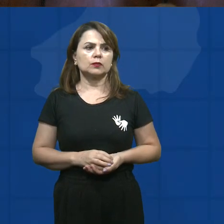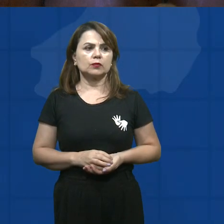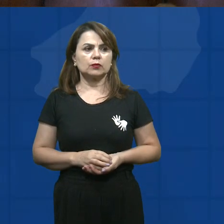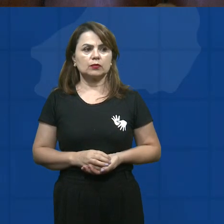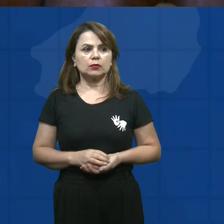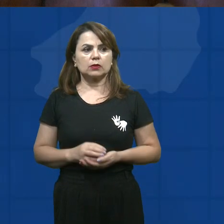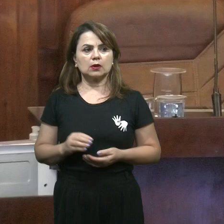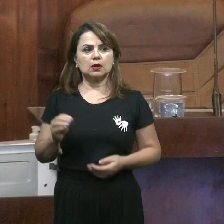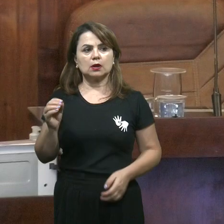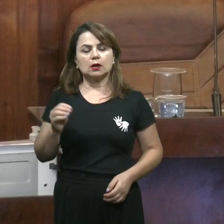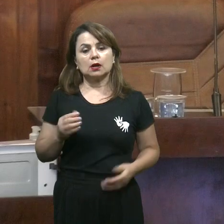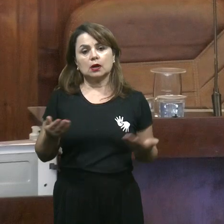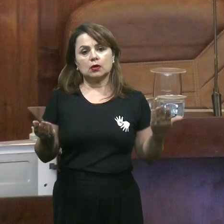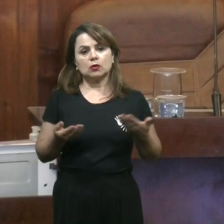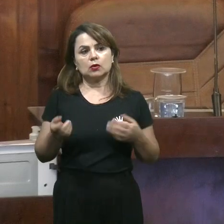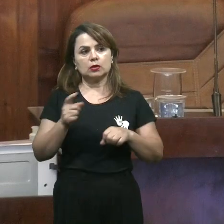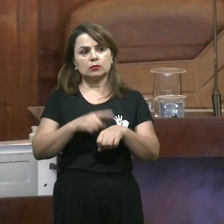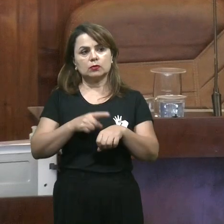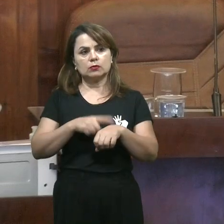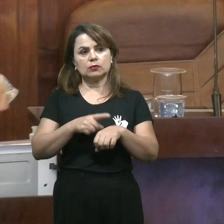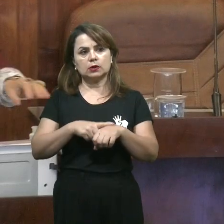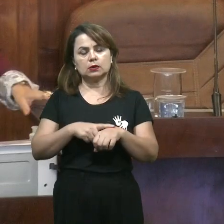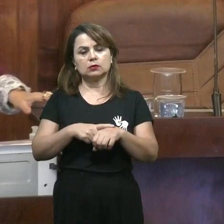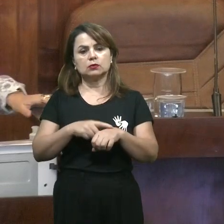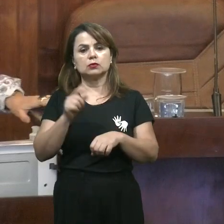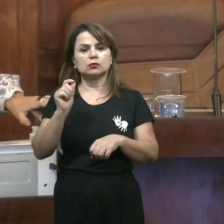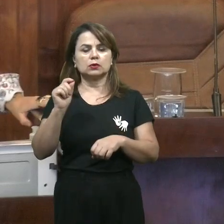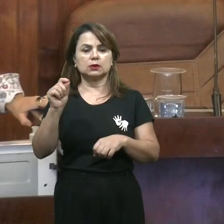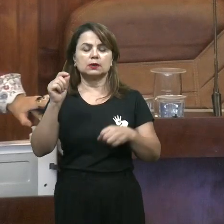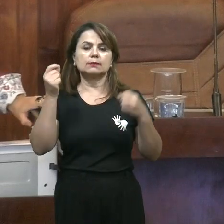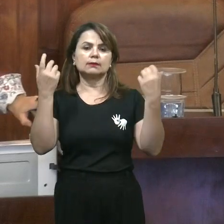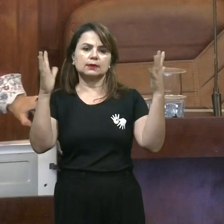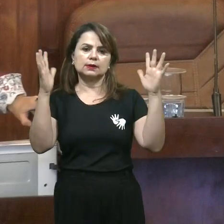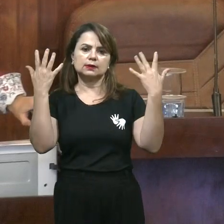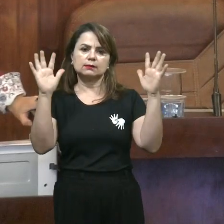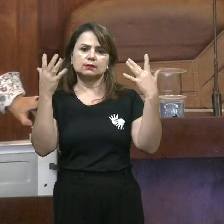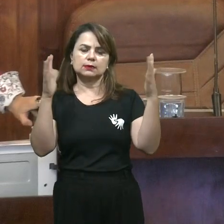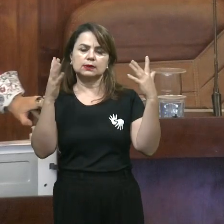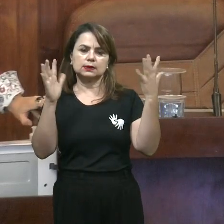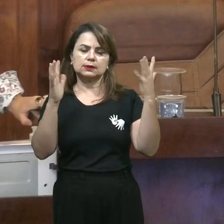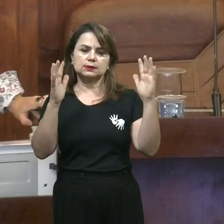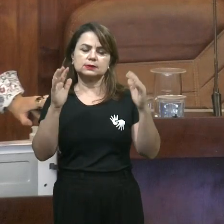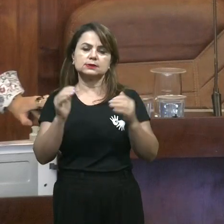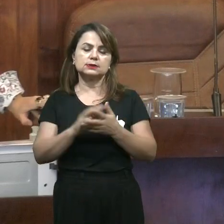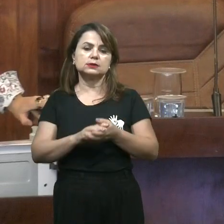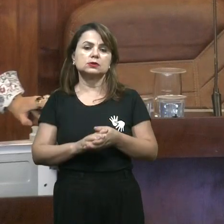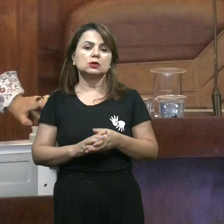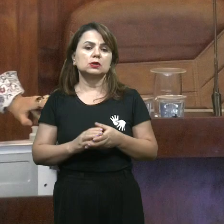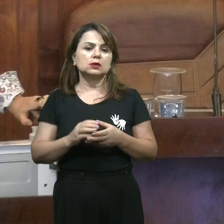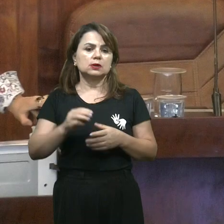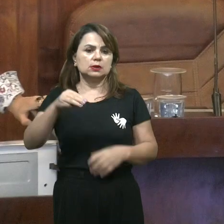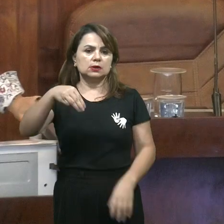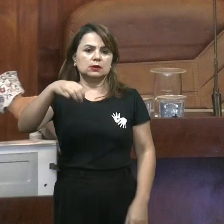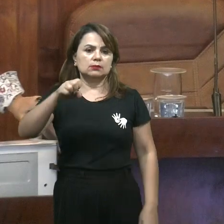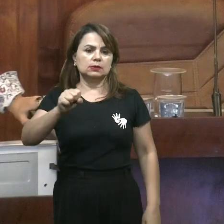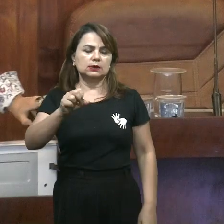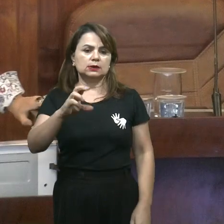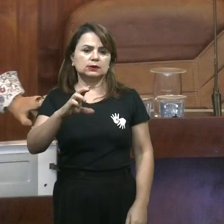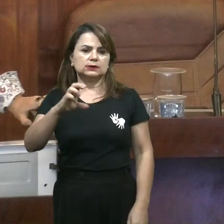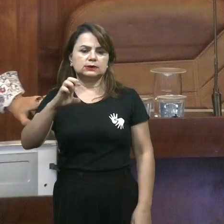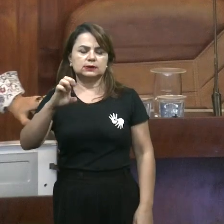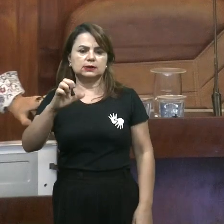aproveitar esse momento e mandar uma congratulação à mercearia Fresarini ali do bairro Marina Moretti